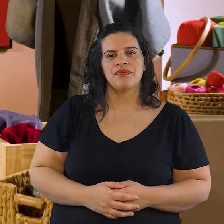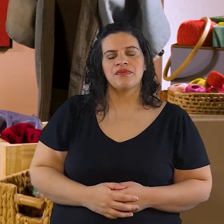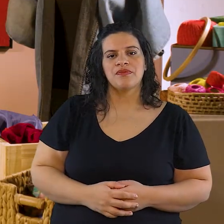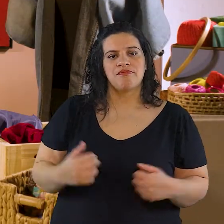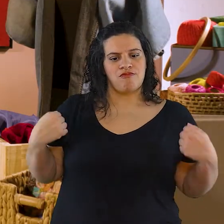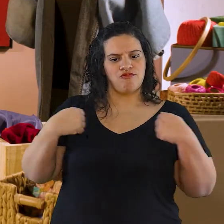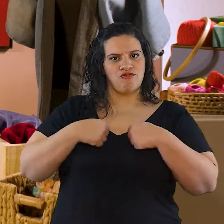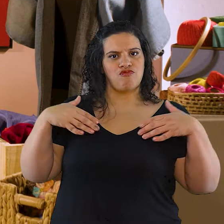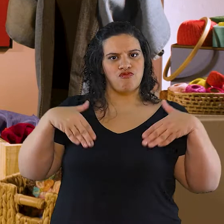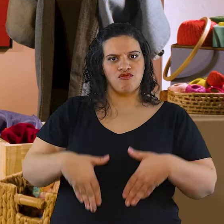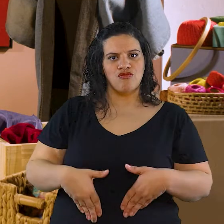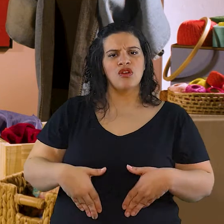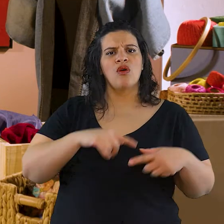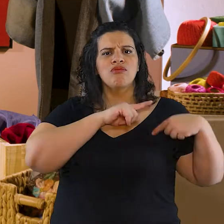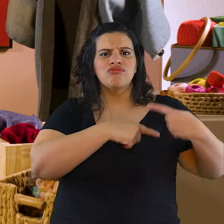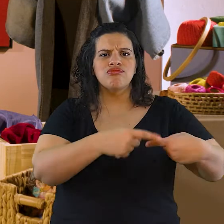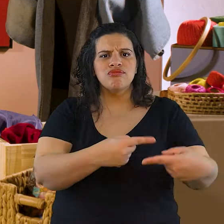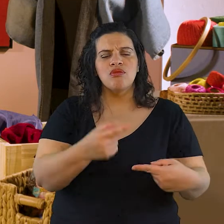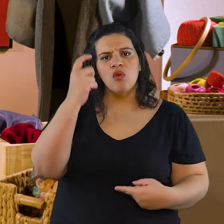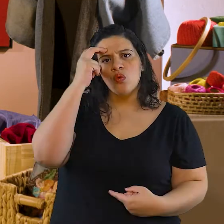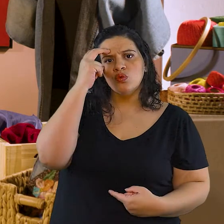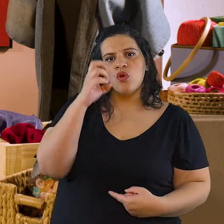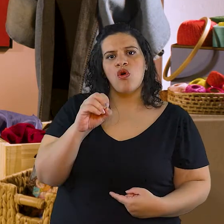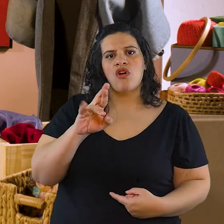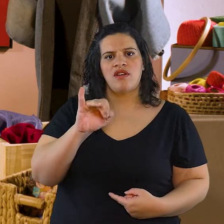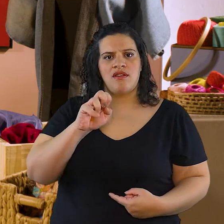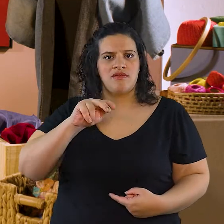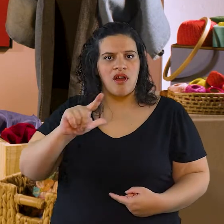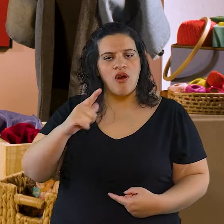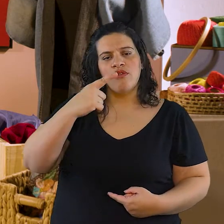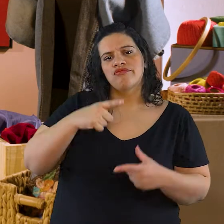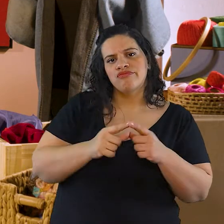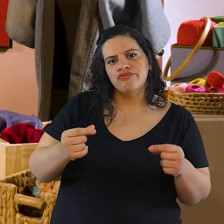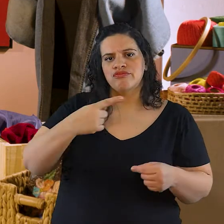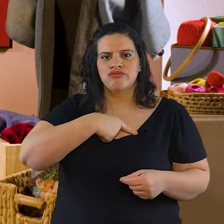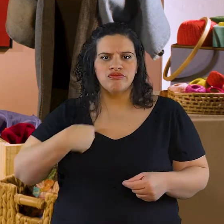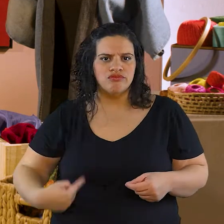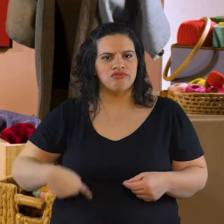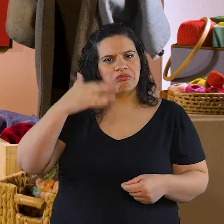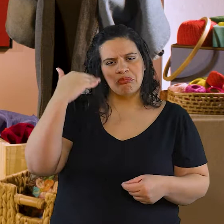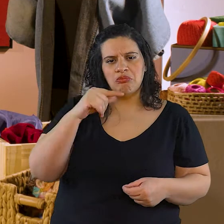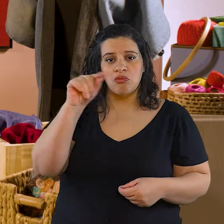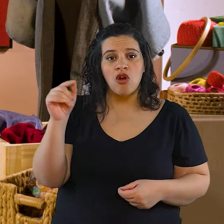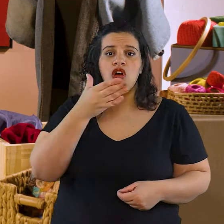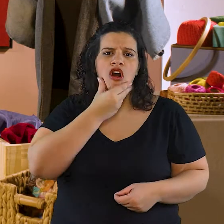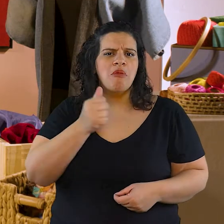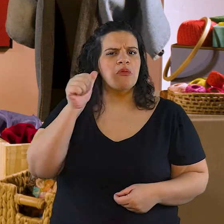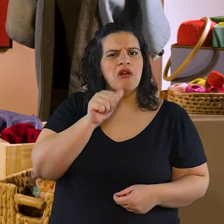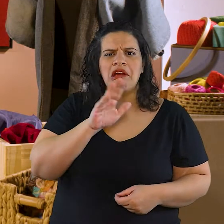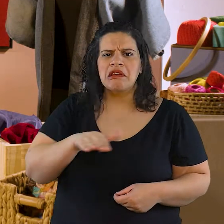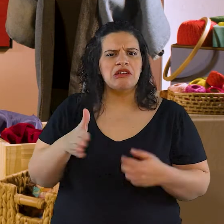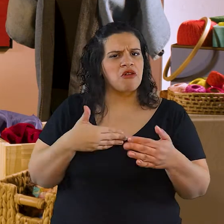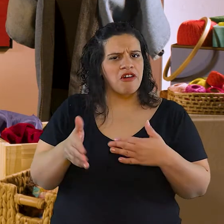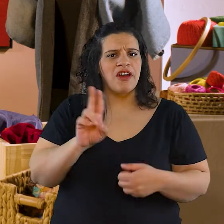é muito tradicional na cultura oriental e é usado tanto por homens, mulheres e crianças. E a modelagem